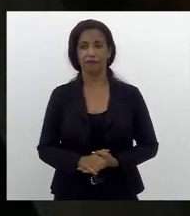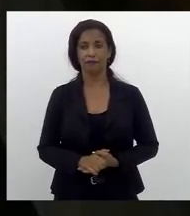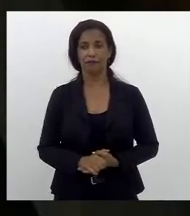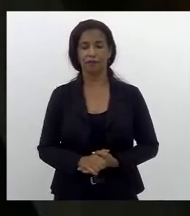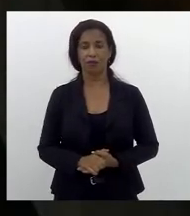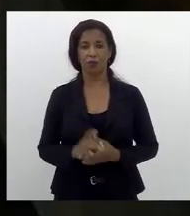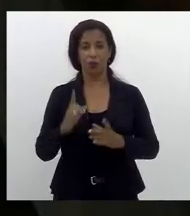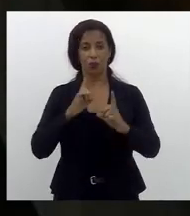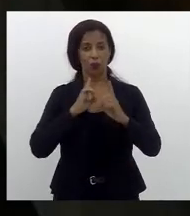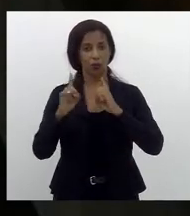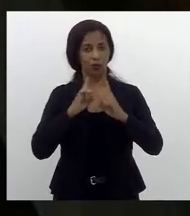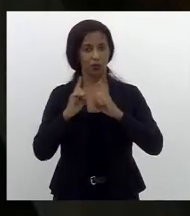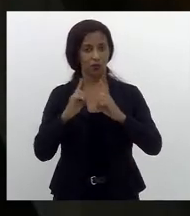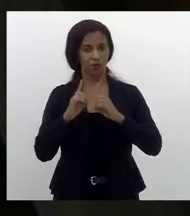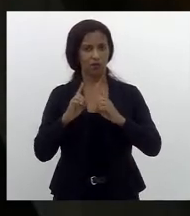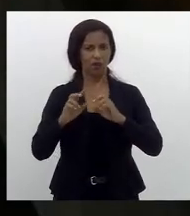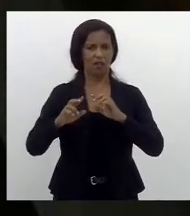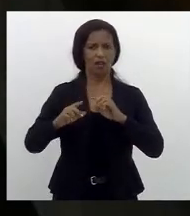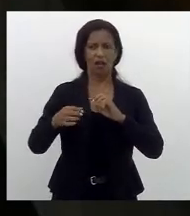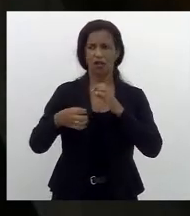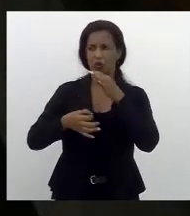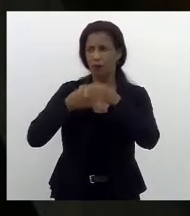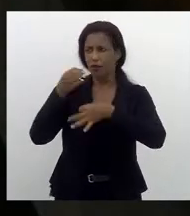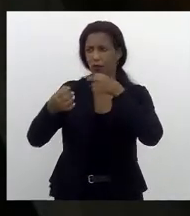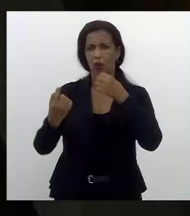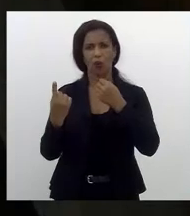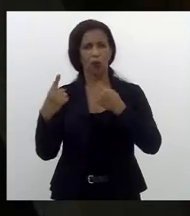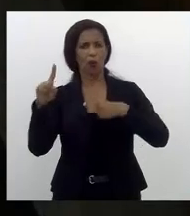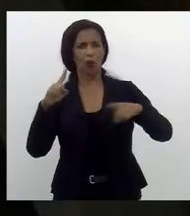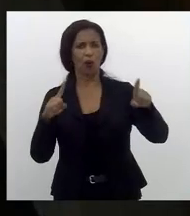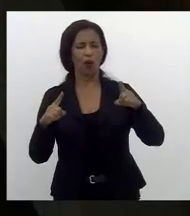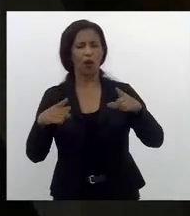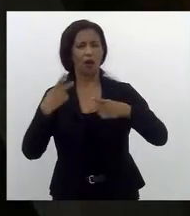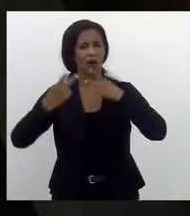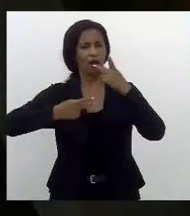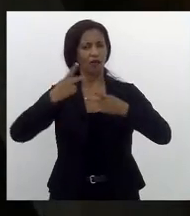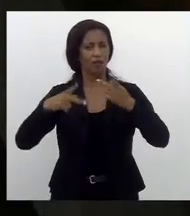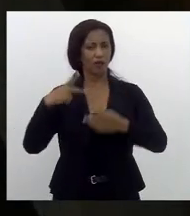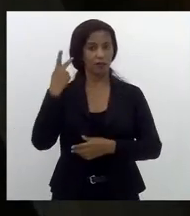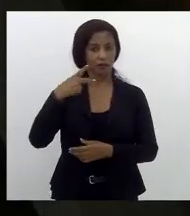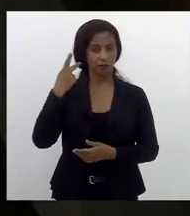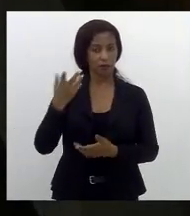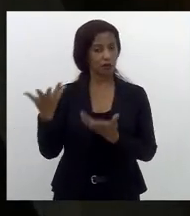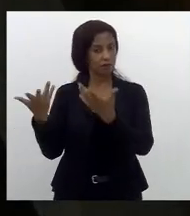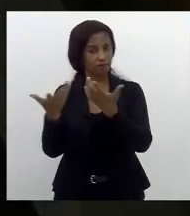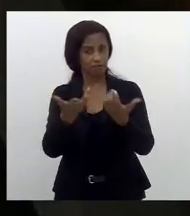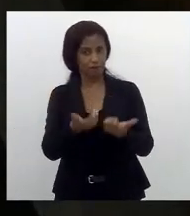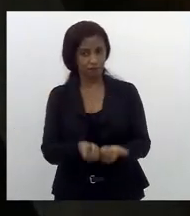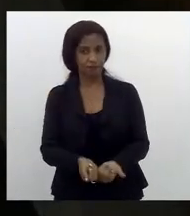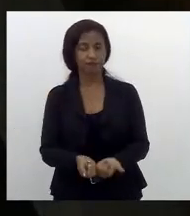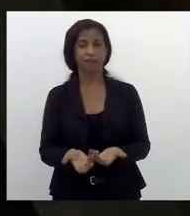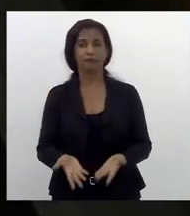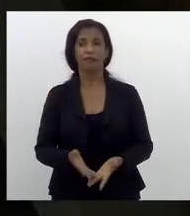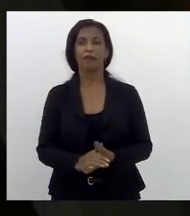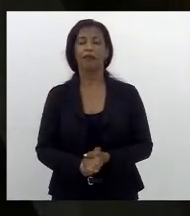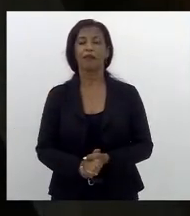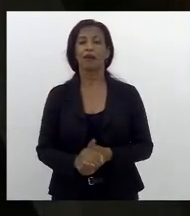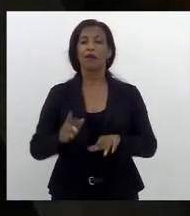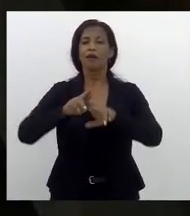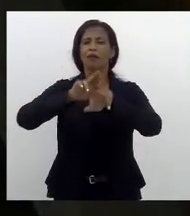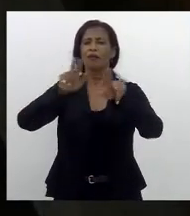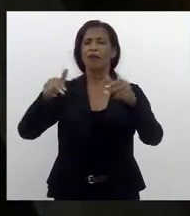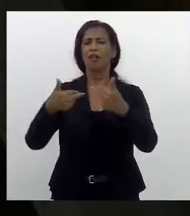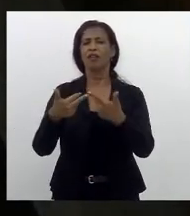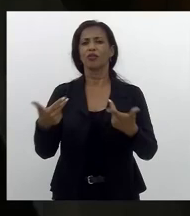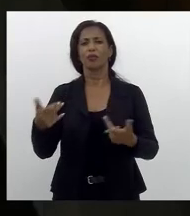o debate, a discussão, as contradições, enfim, a dialética do parlamento permitiu que várias